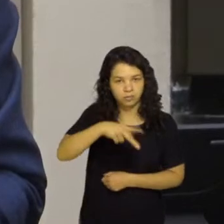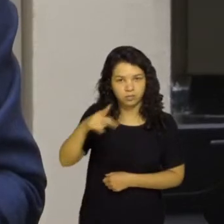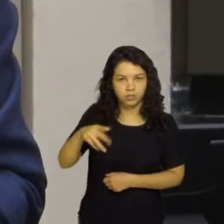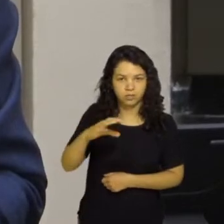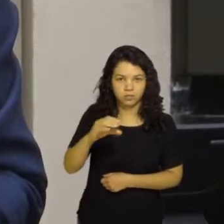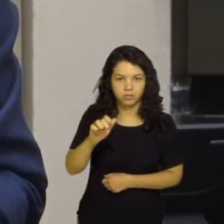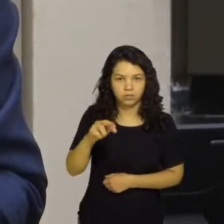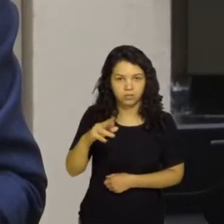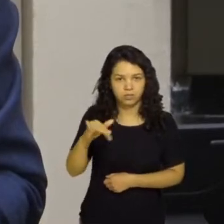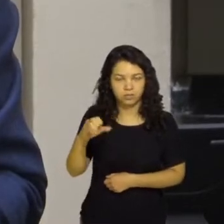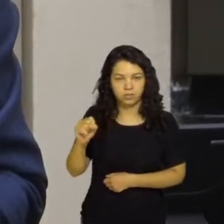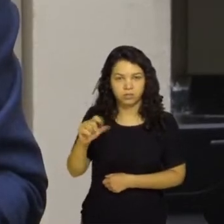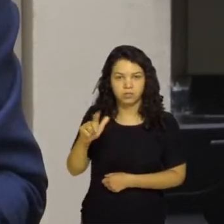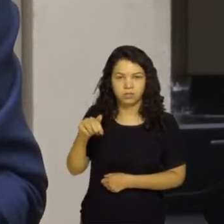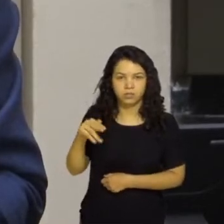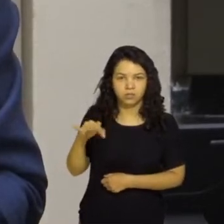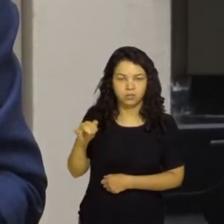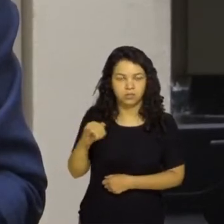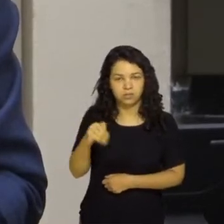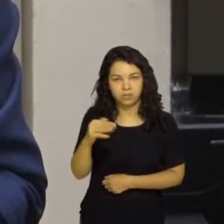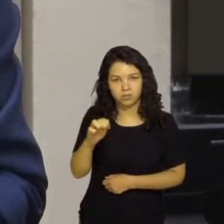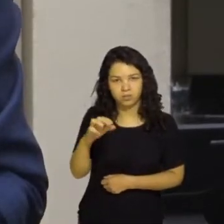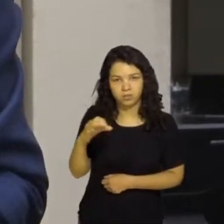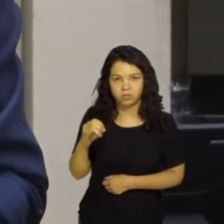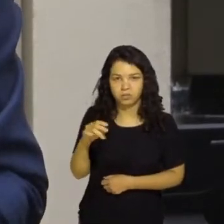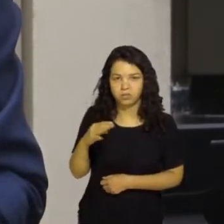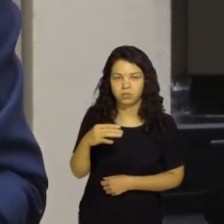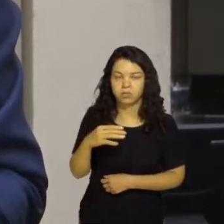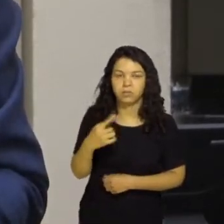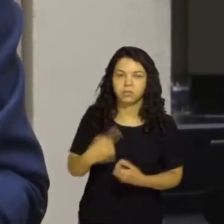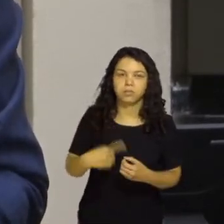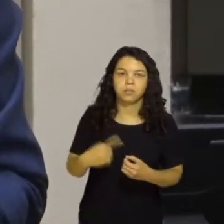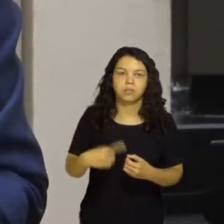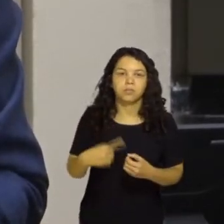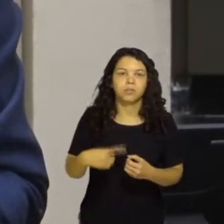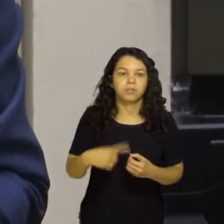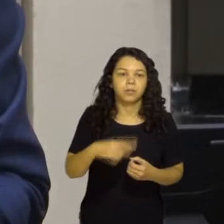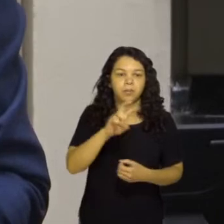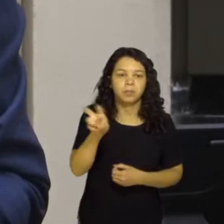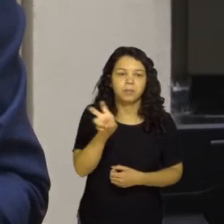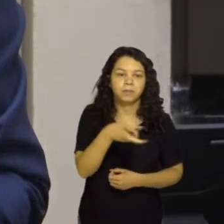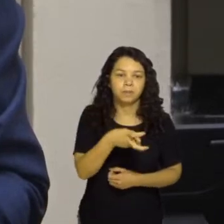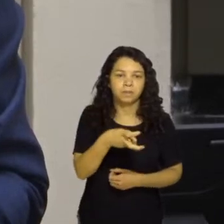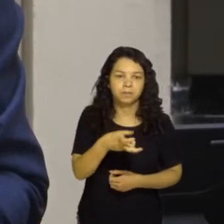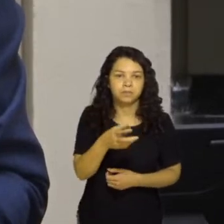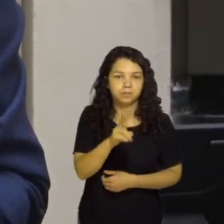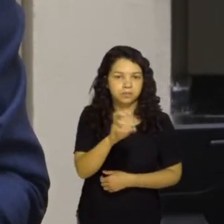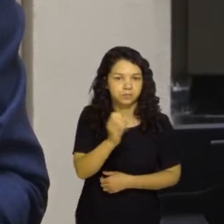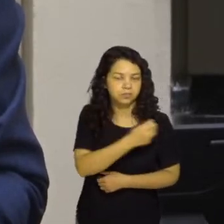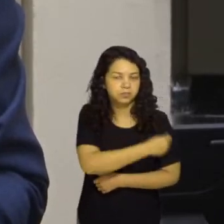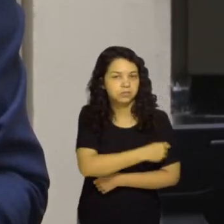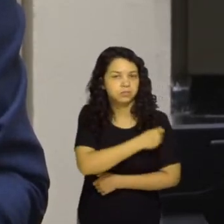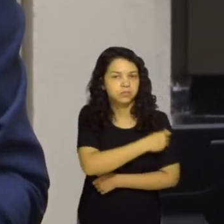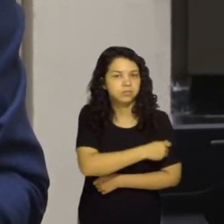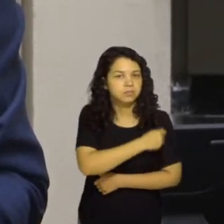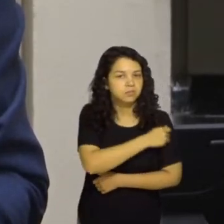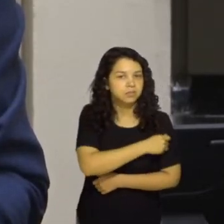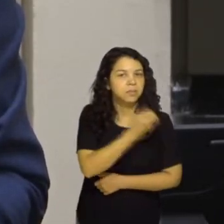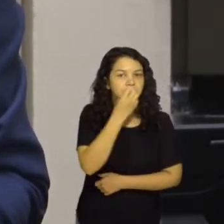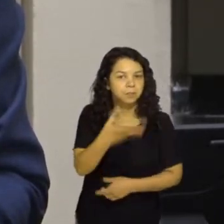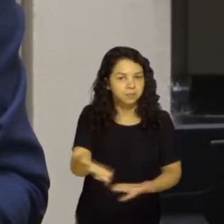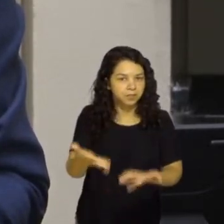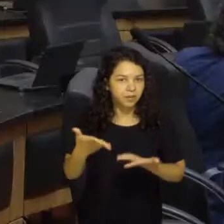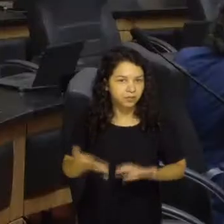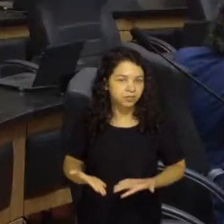Clarice Lange Jacobi, do município de Schroeder. São 50 alunos. Sejam